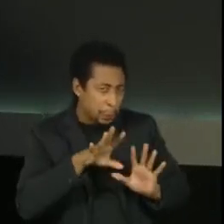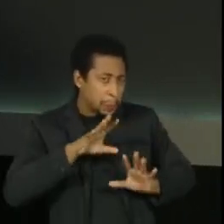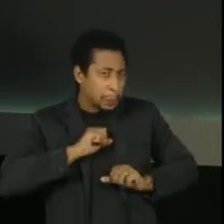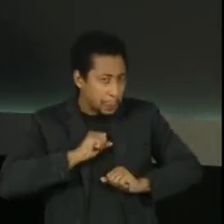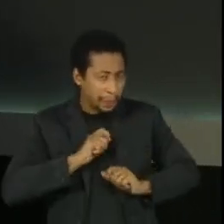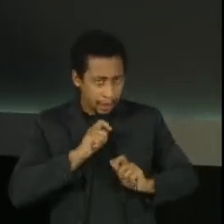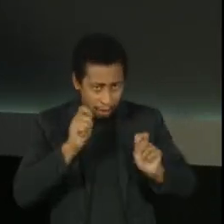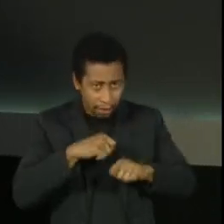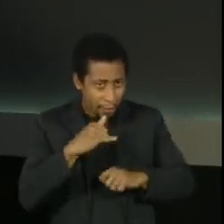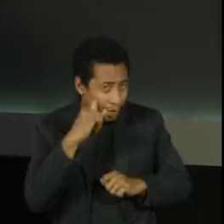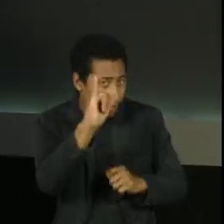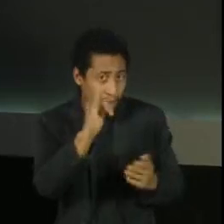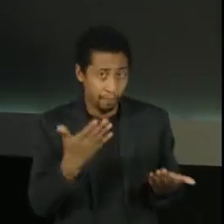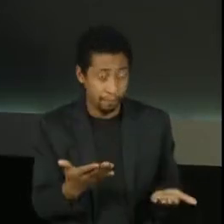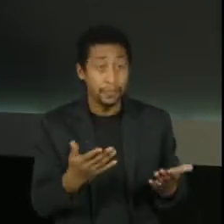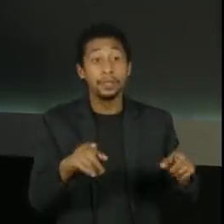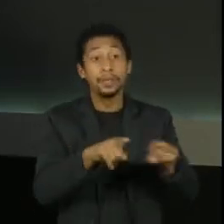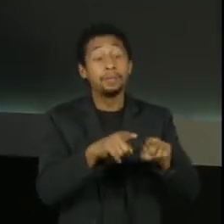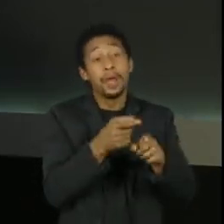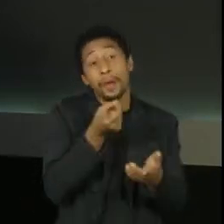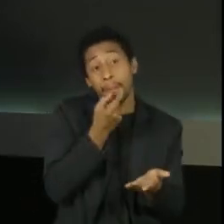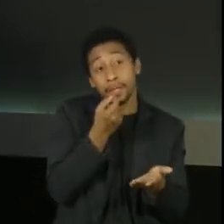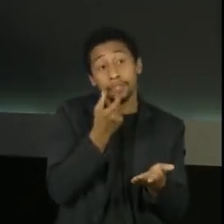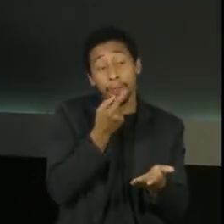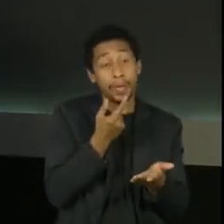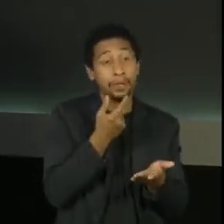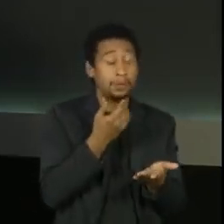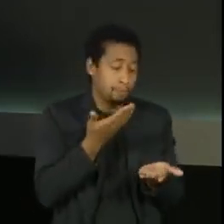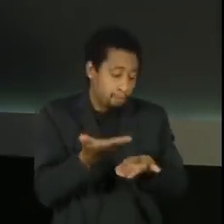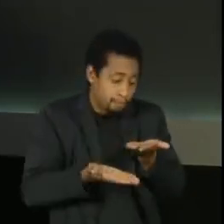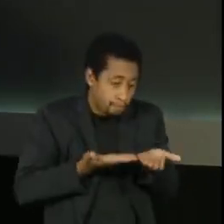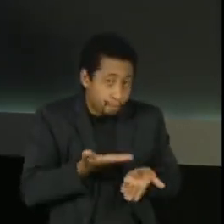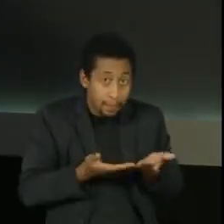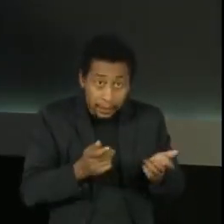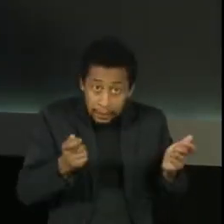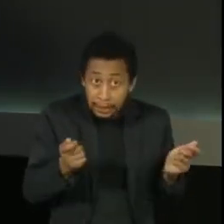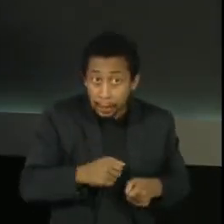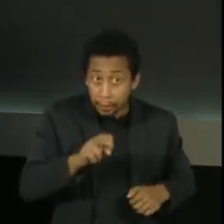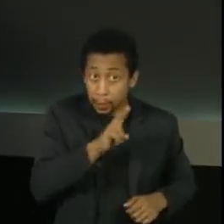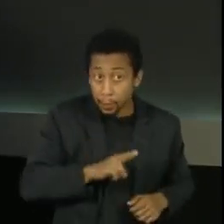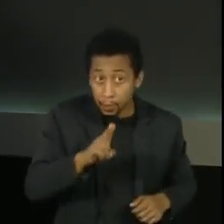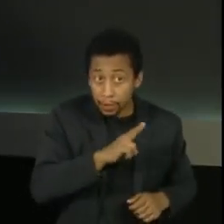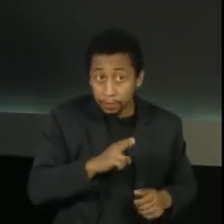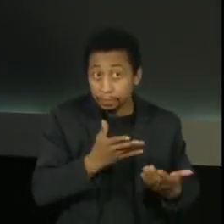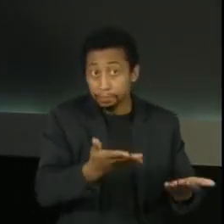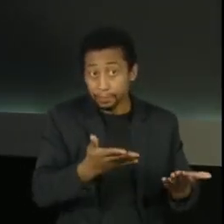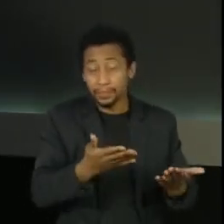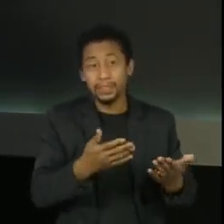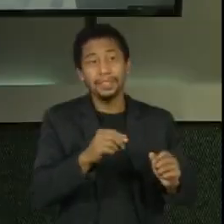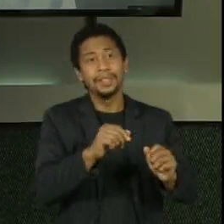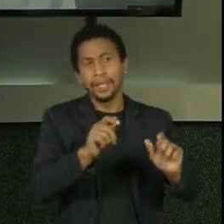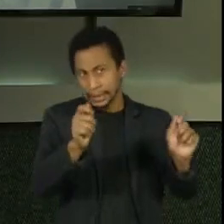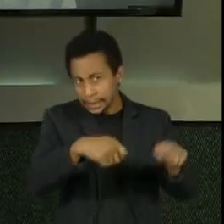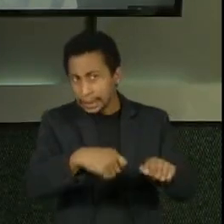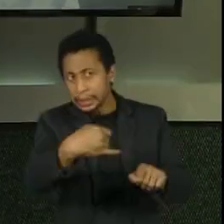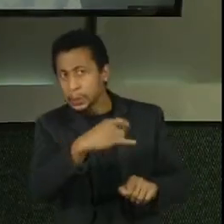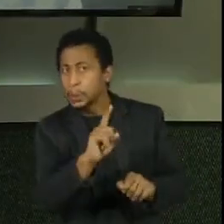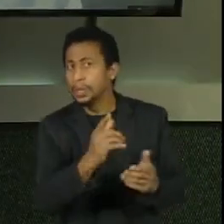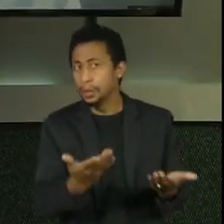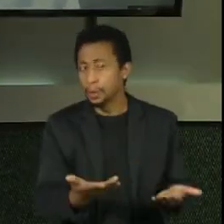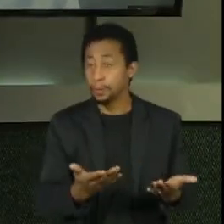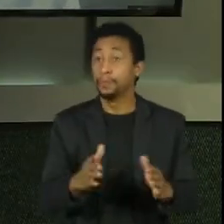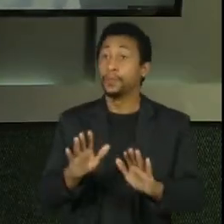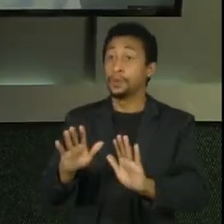aqui especificamente do uso de medicamentos, não dos antibióticos. Mas a gente tem como se proteger dessas bactérias resistentes? Existem